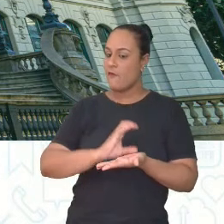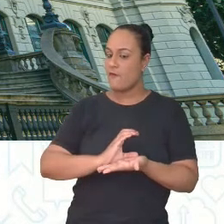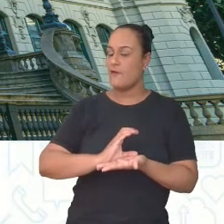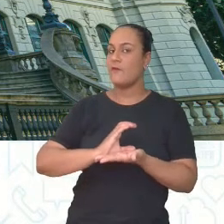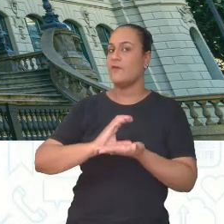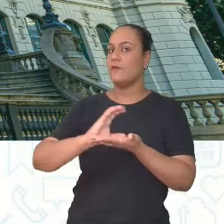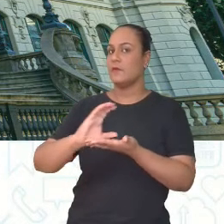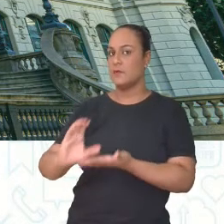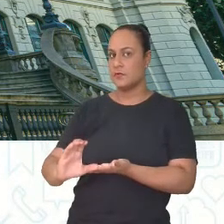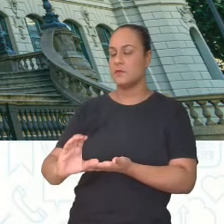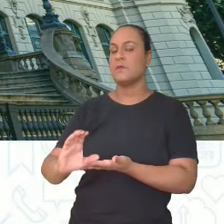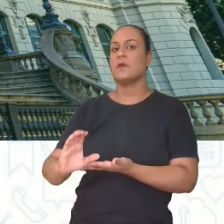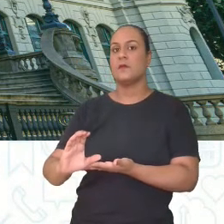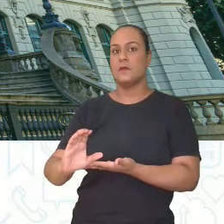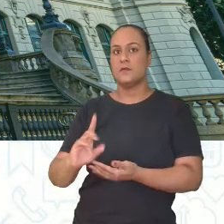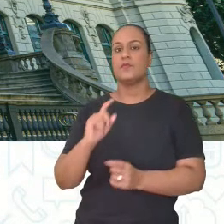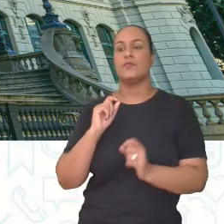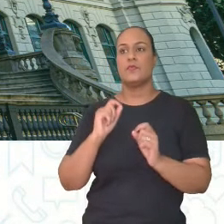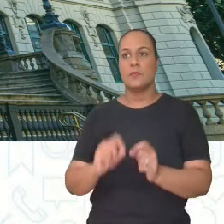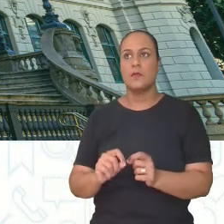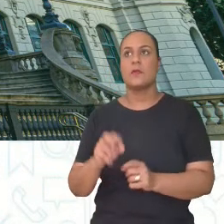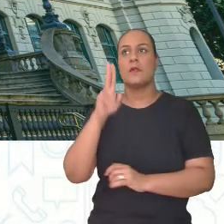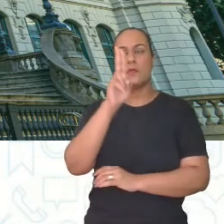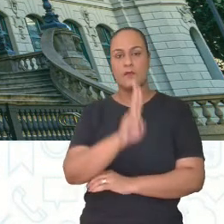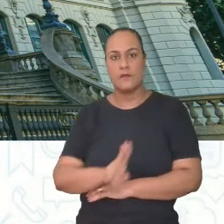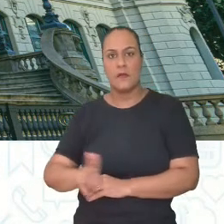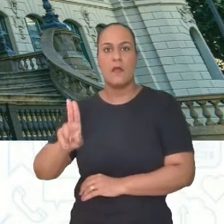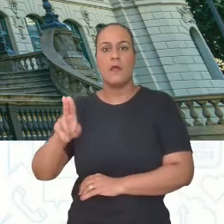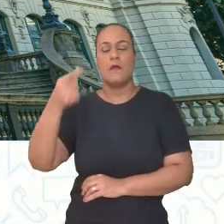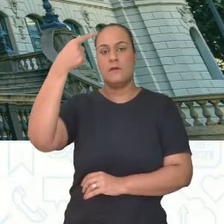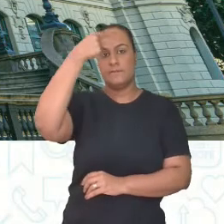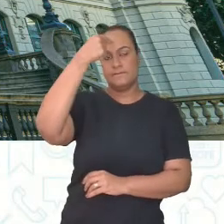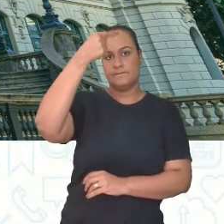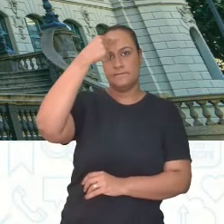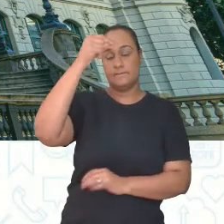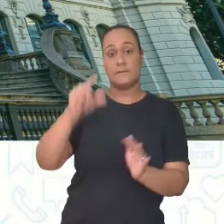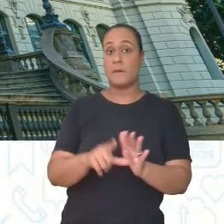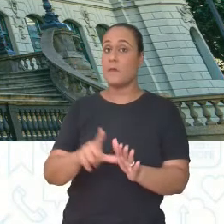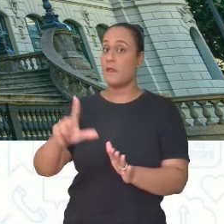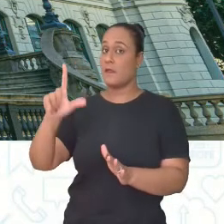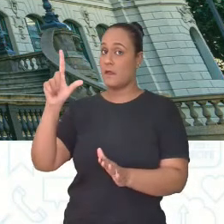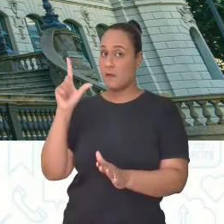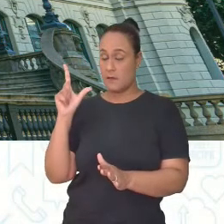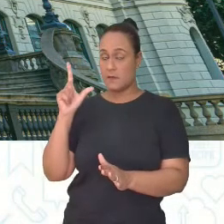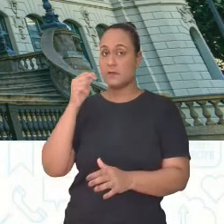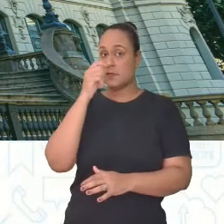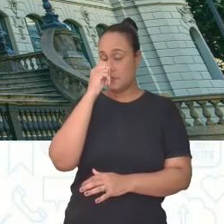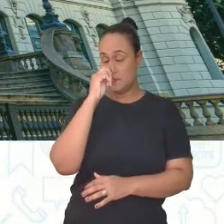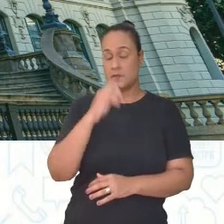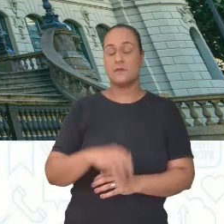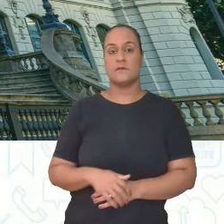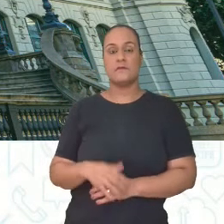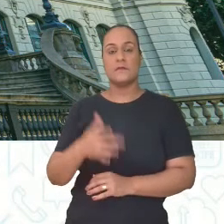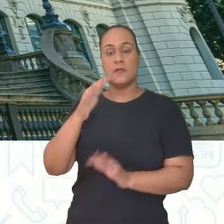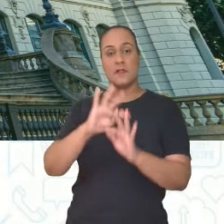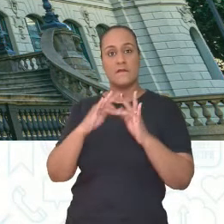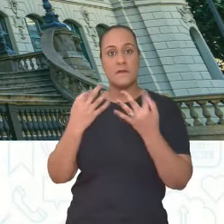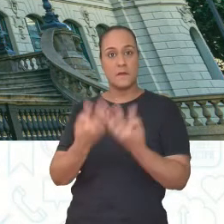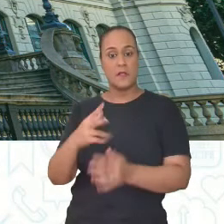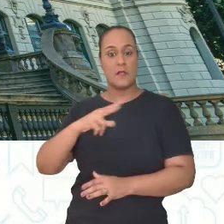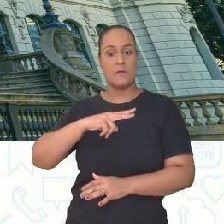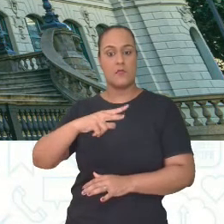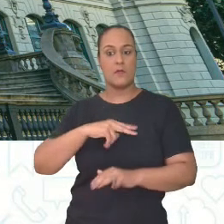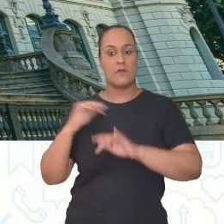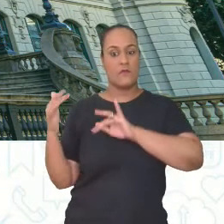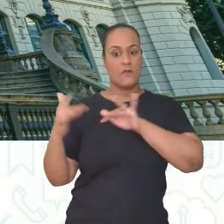né, em relação a essa questão de universidades, faculdades, que antes da vinda da família real para aqui, para o